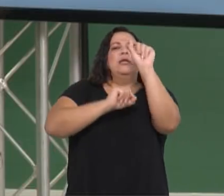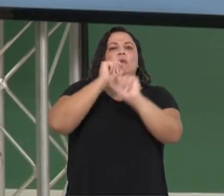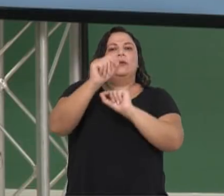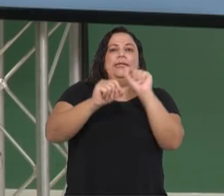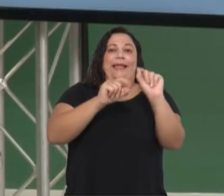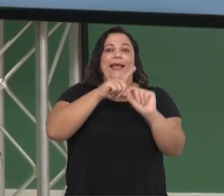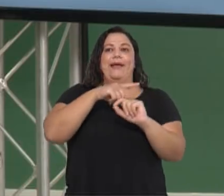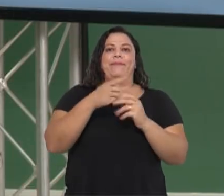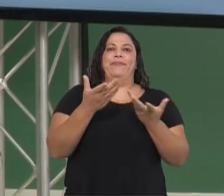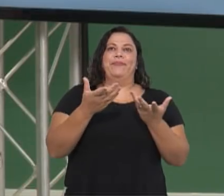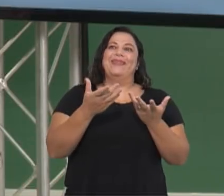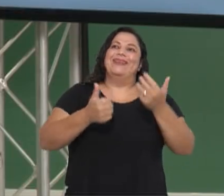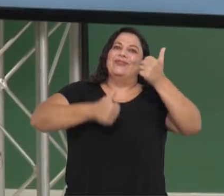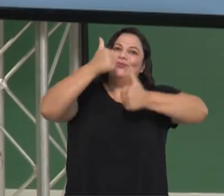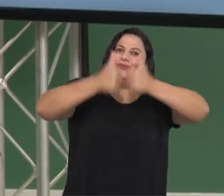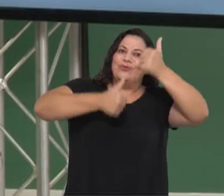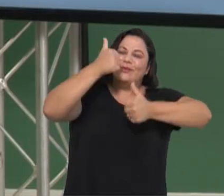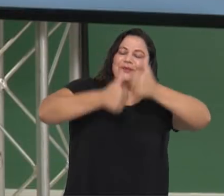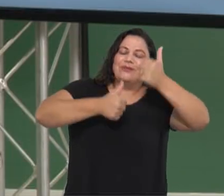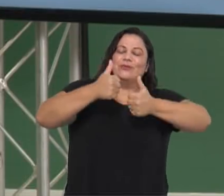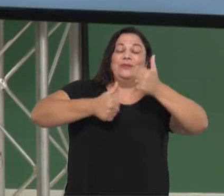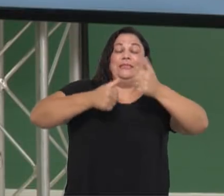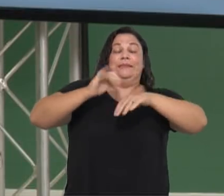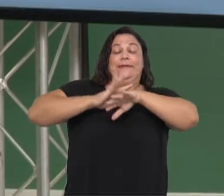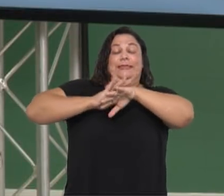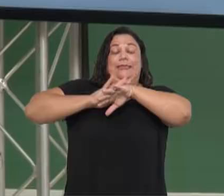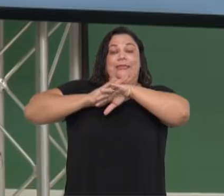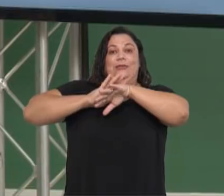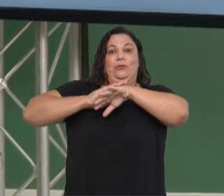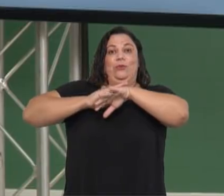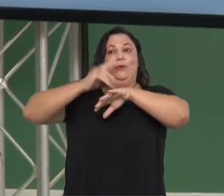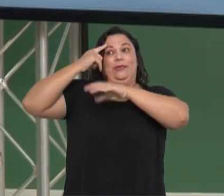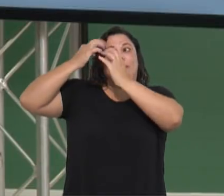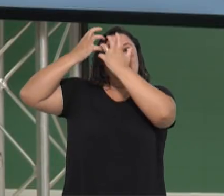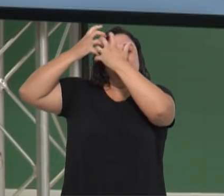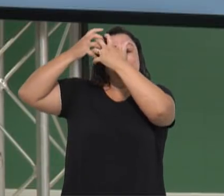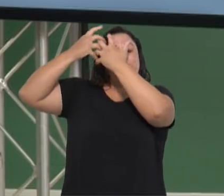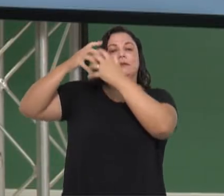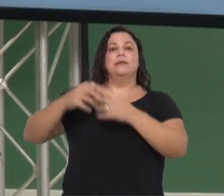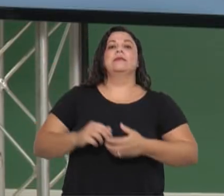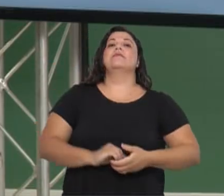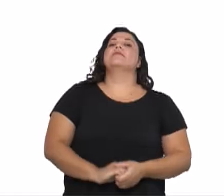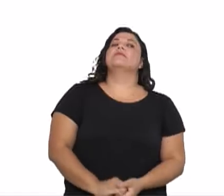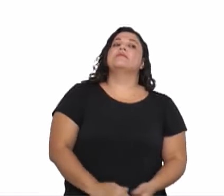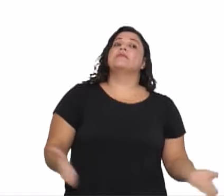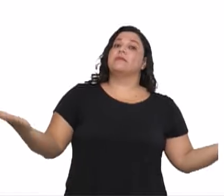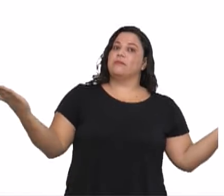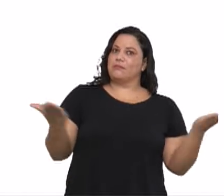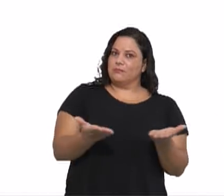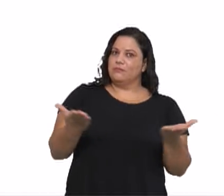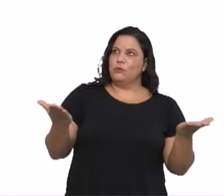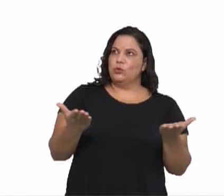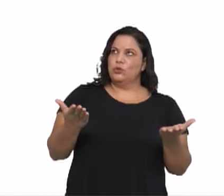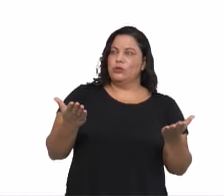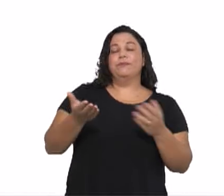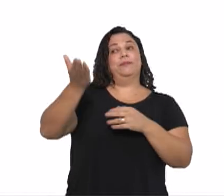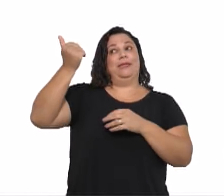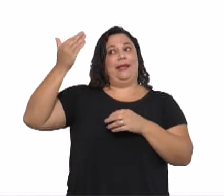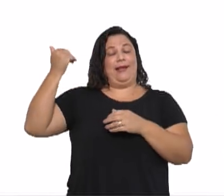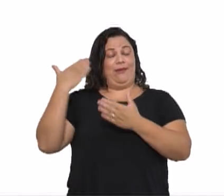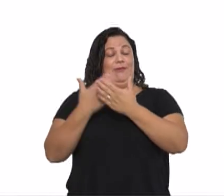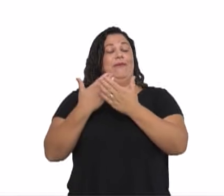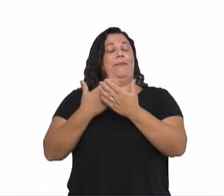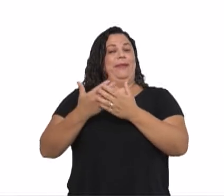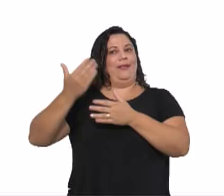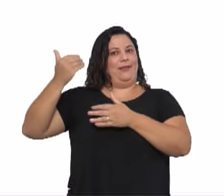gostam do futebol para doentes, né? Hoje eu trabalhei com vocês, hoje não, na aula anterior eu trabalhei